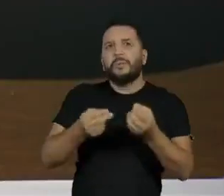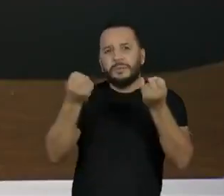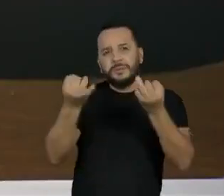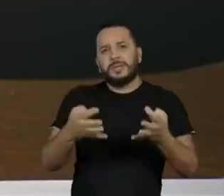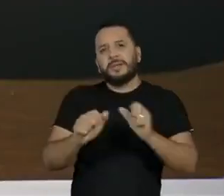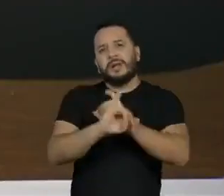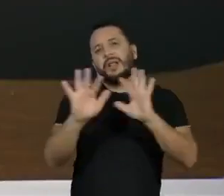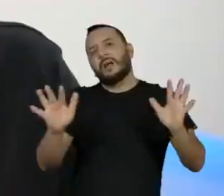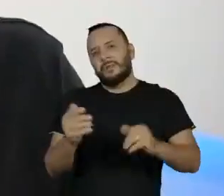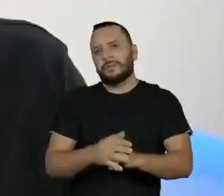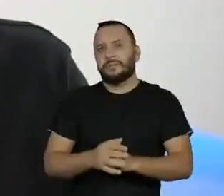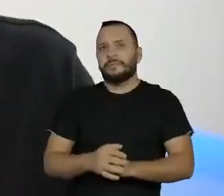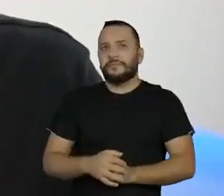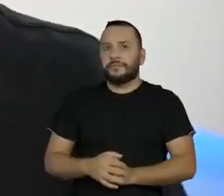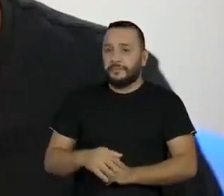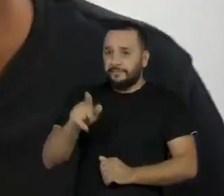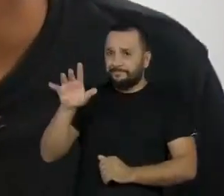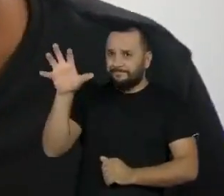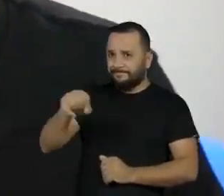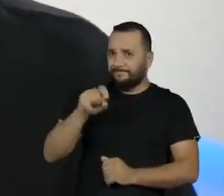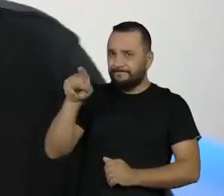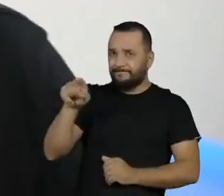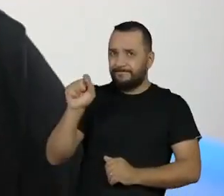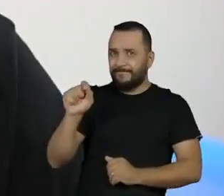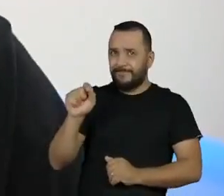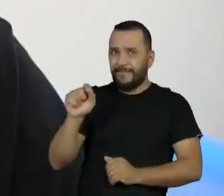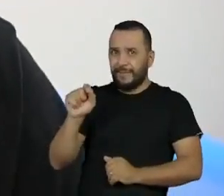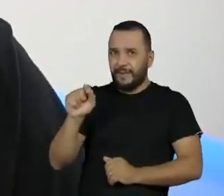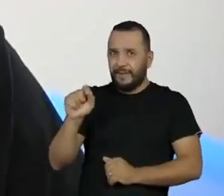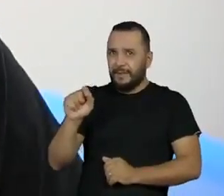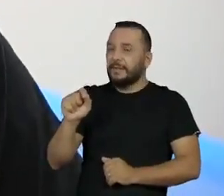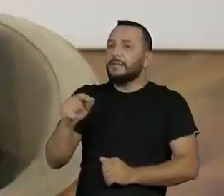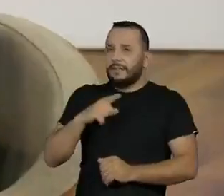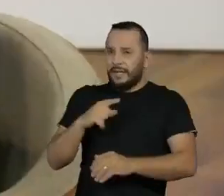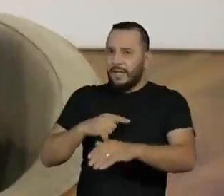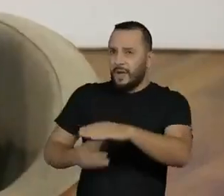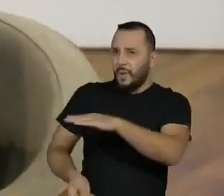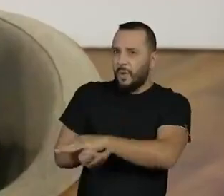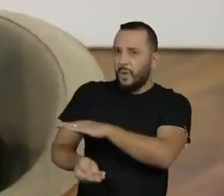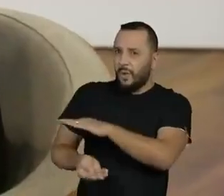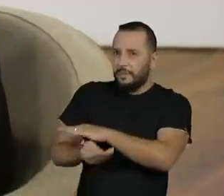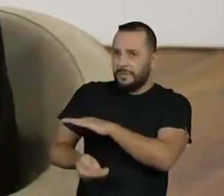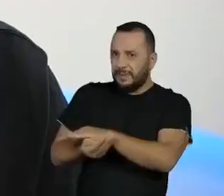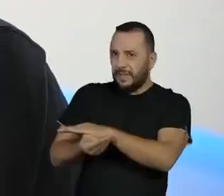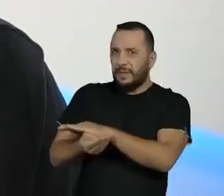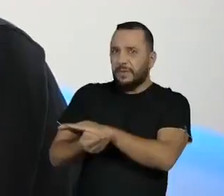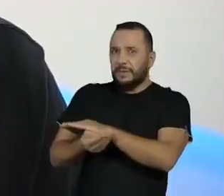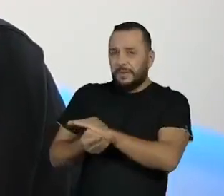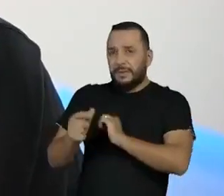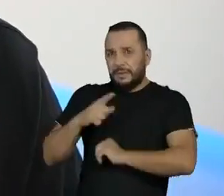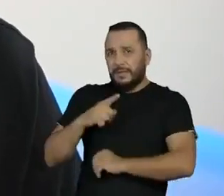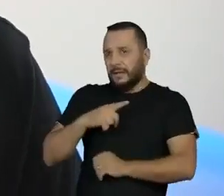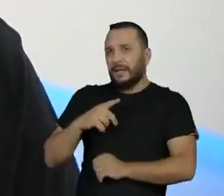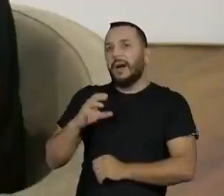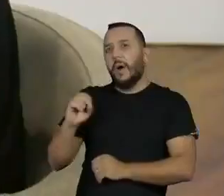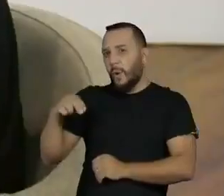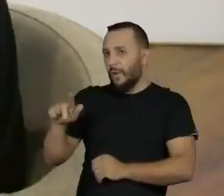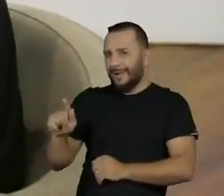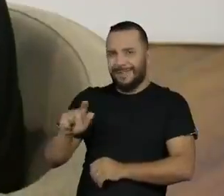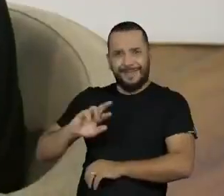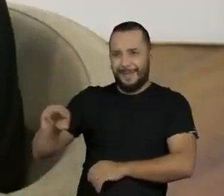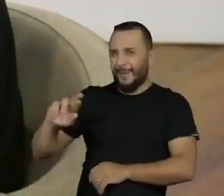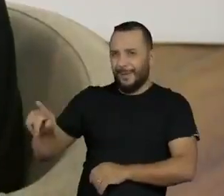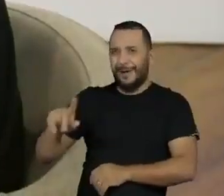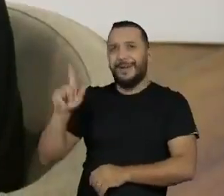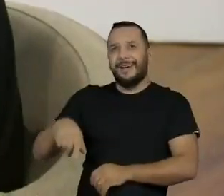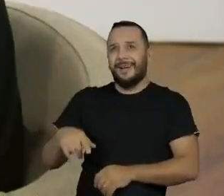também. Pegando uma carona, os casos de corrupção nessa crise não vieram das ONGs, vieram